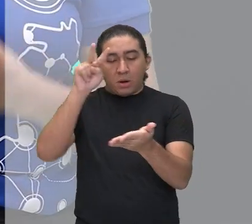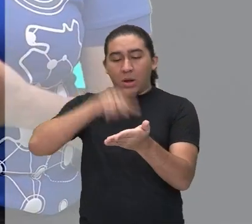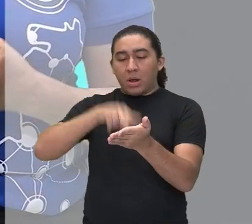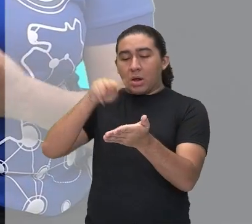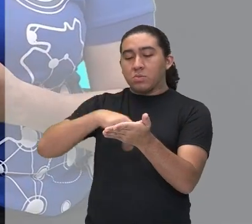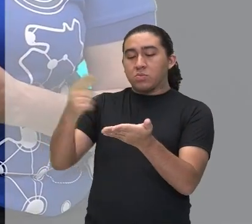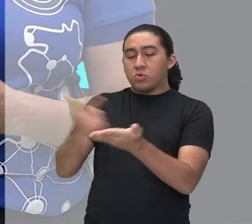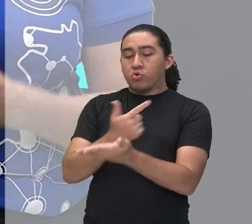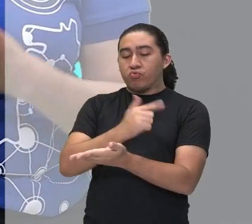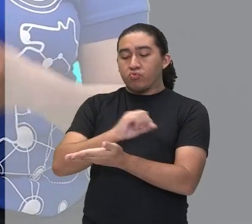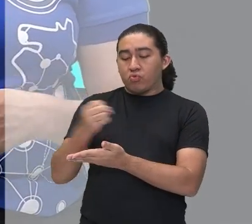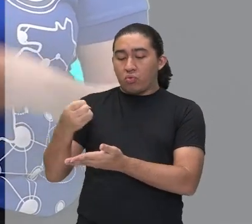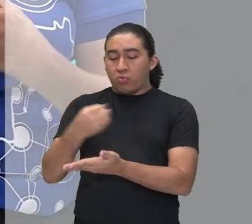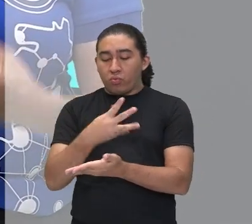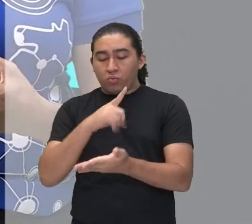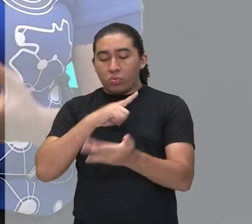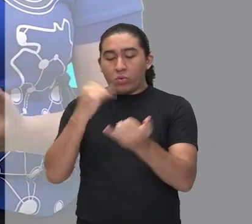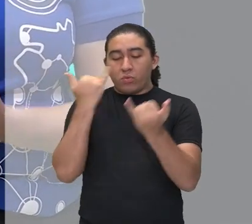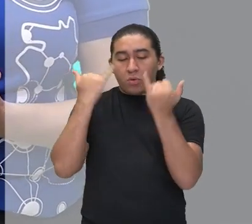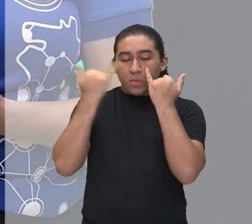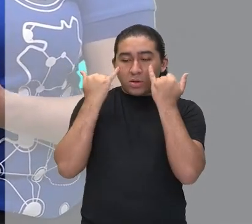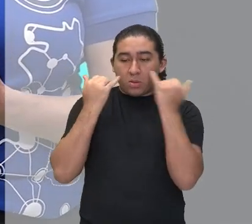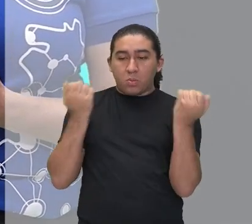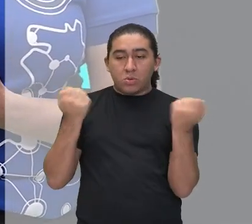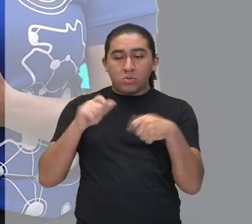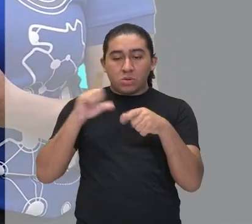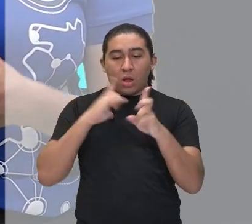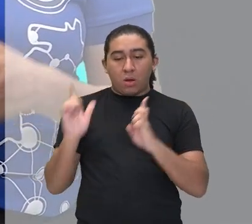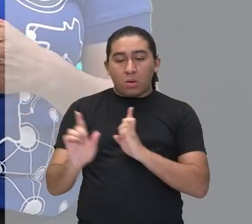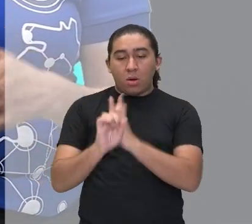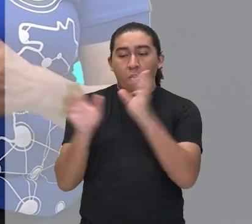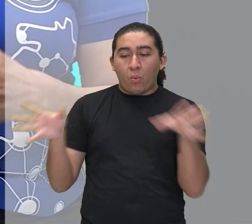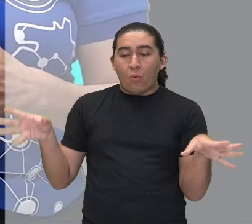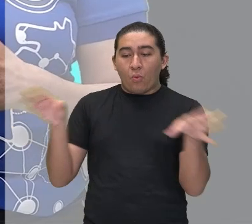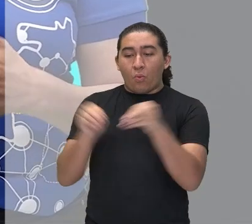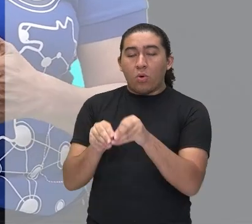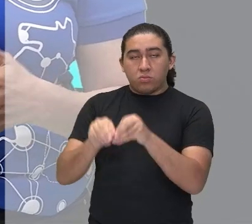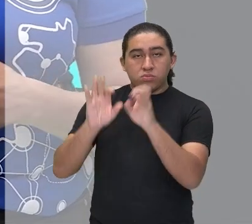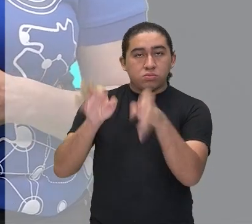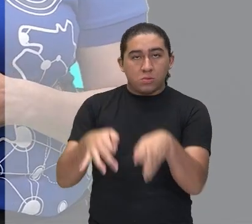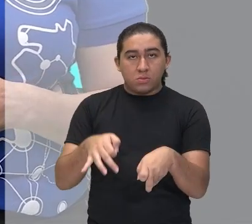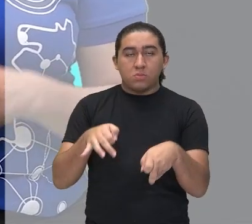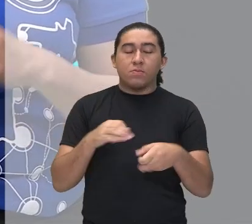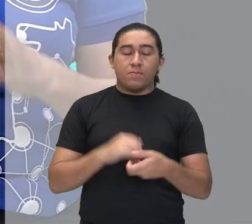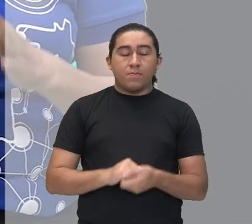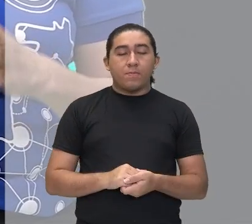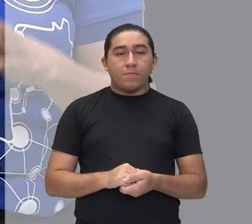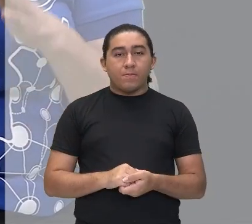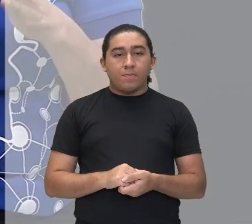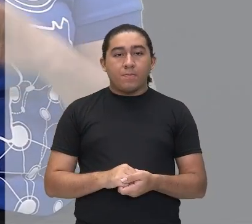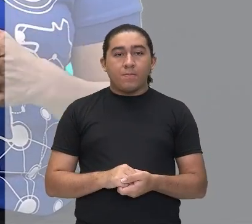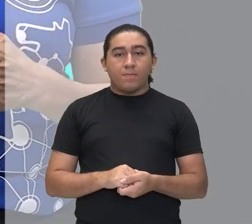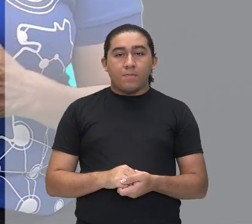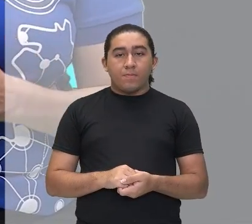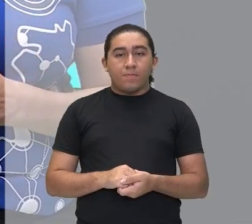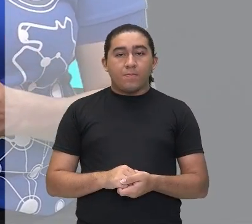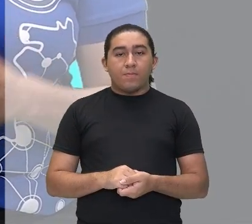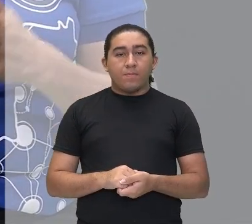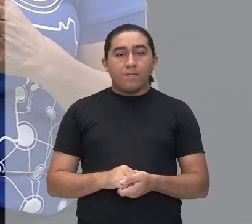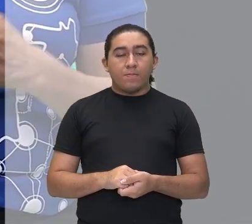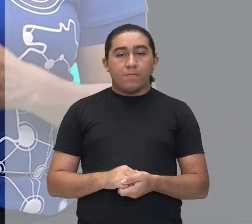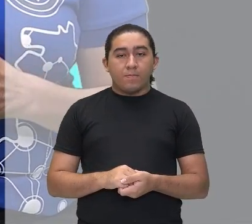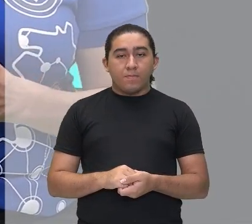trazendo informações para chegar a um determinado objetivo, a um determinado